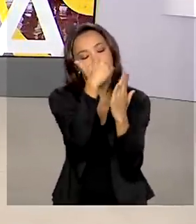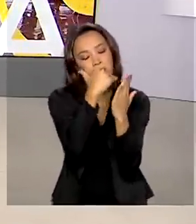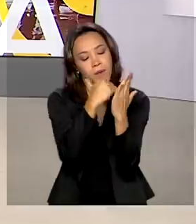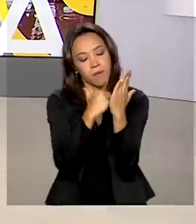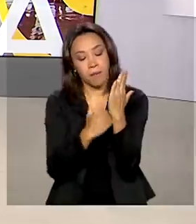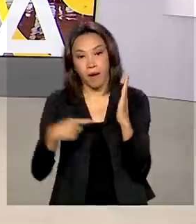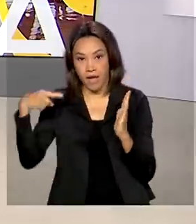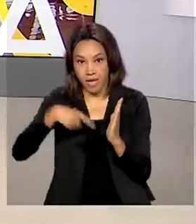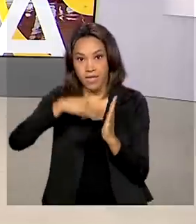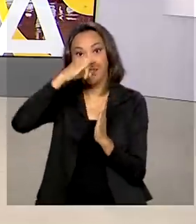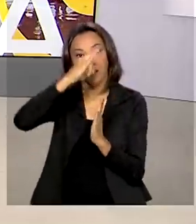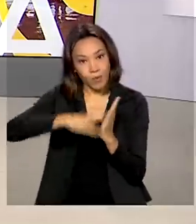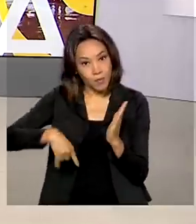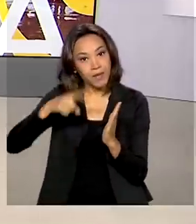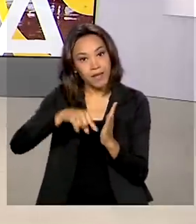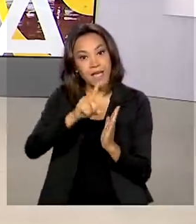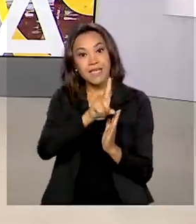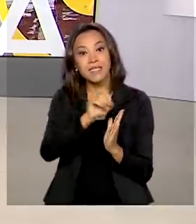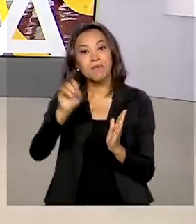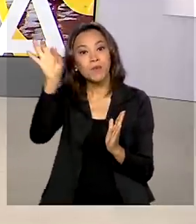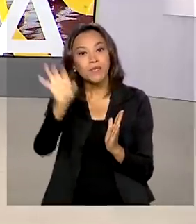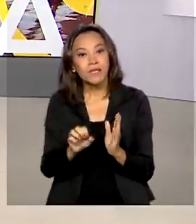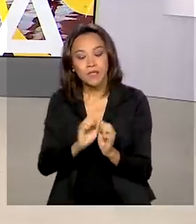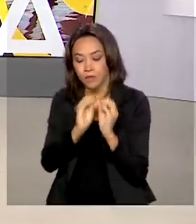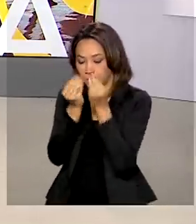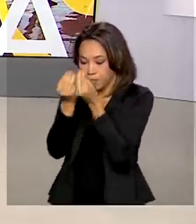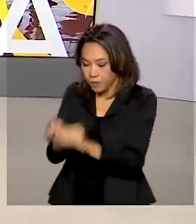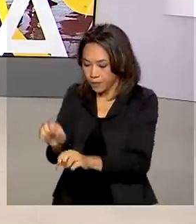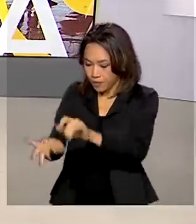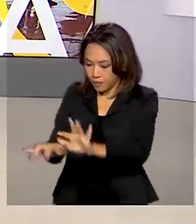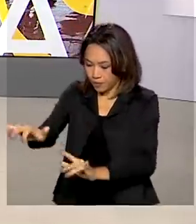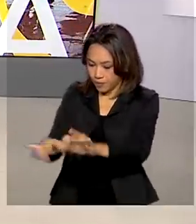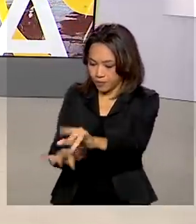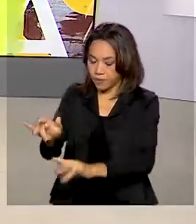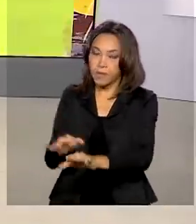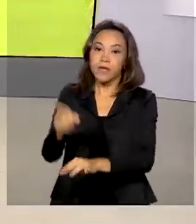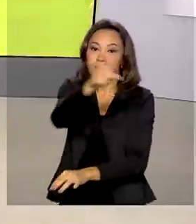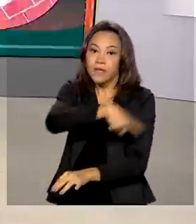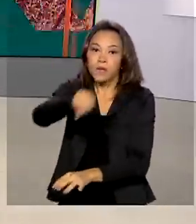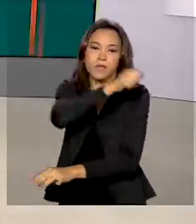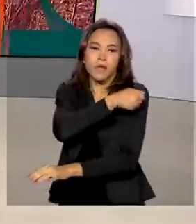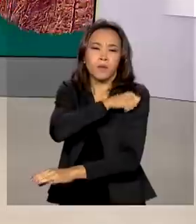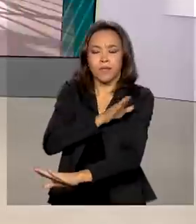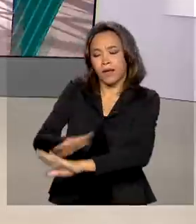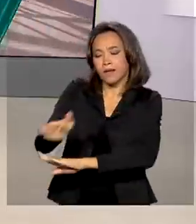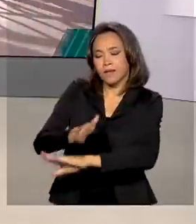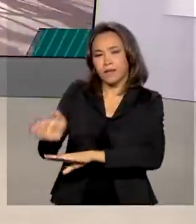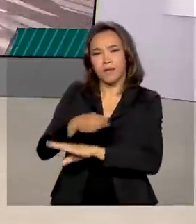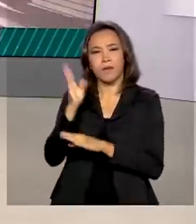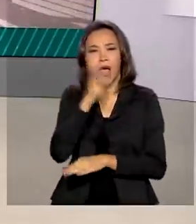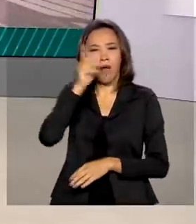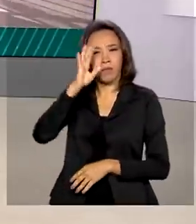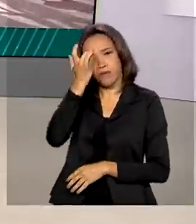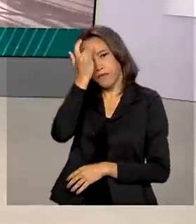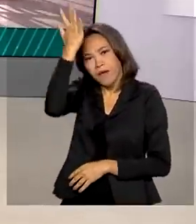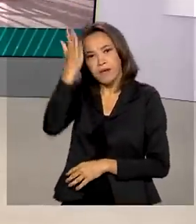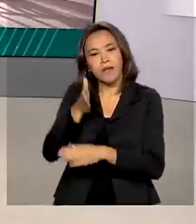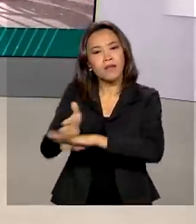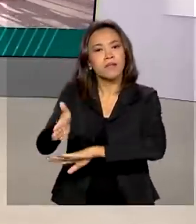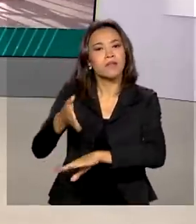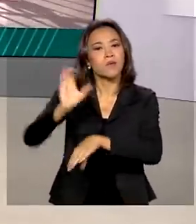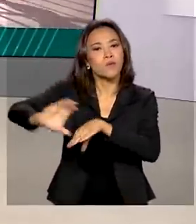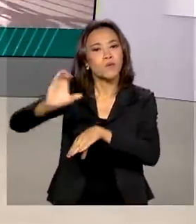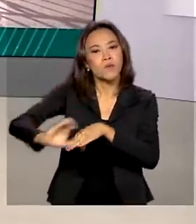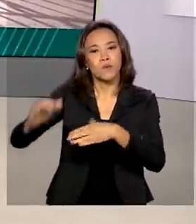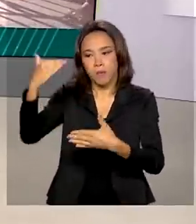documento agora é 100% digital permitindo que estudantes em todo o Brasil tem um acesso rápido e fácil aos cursos